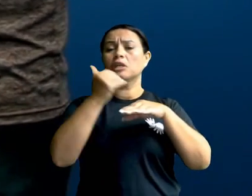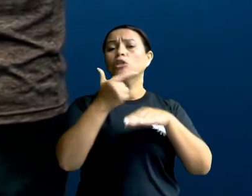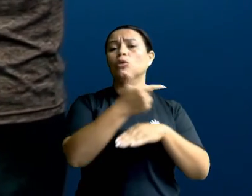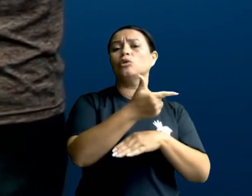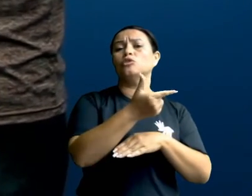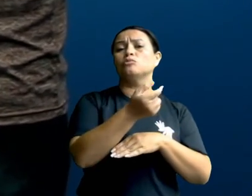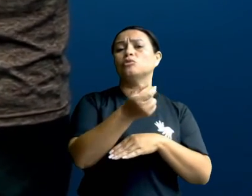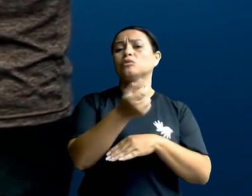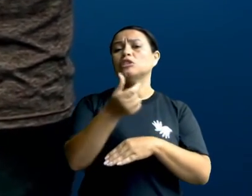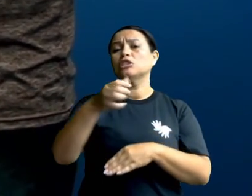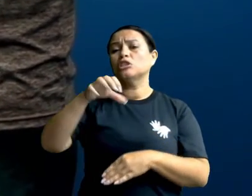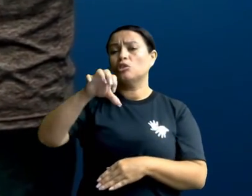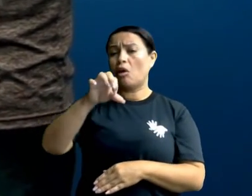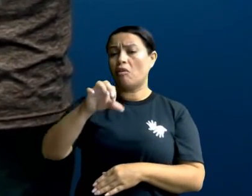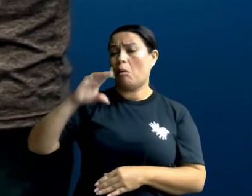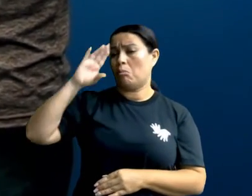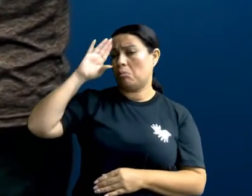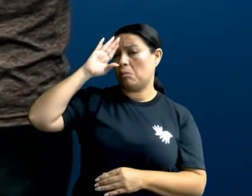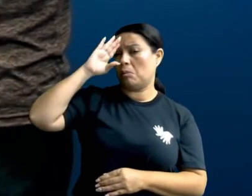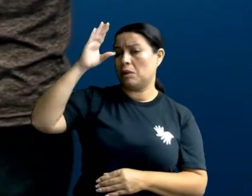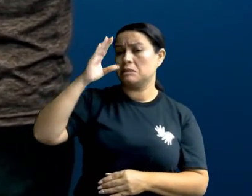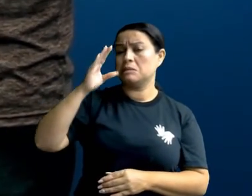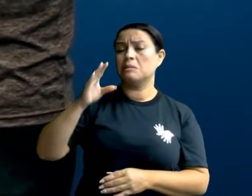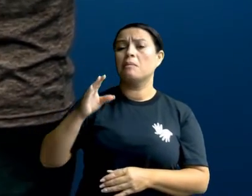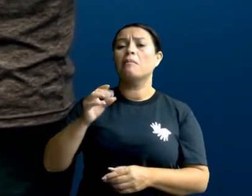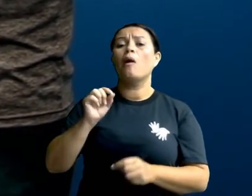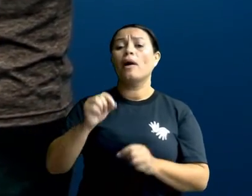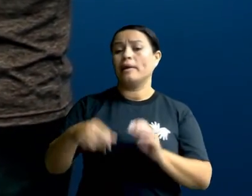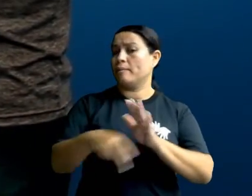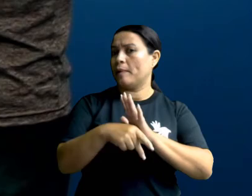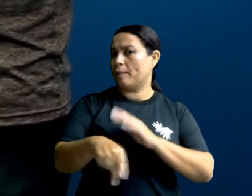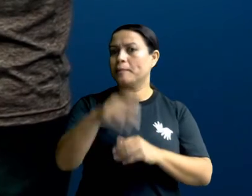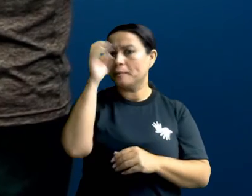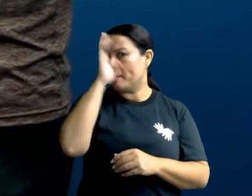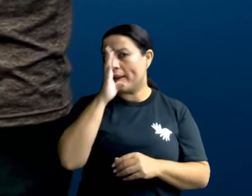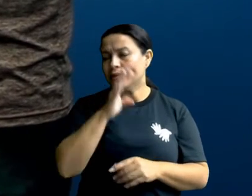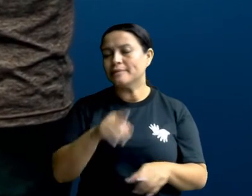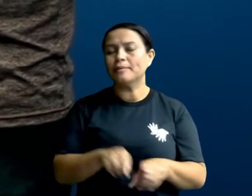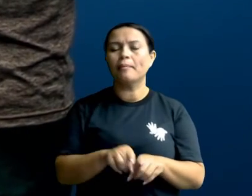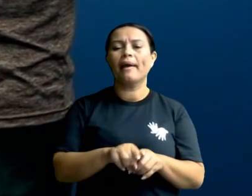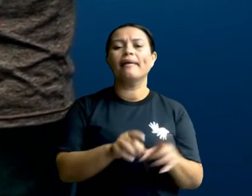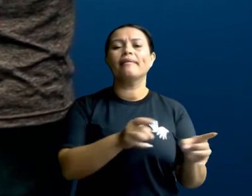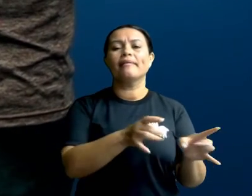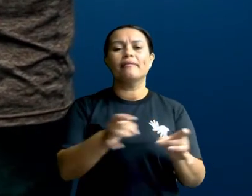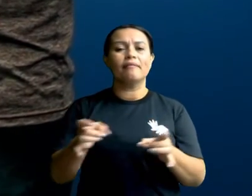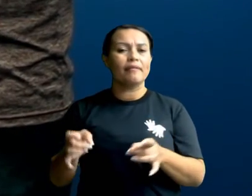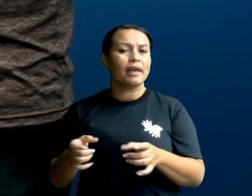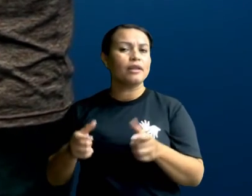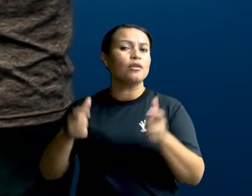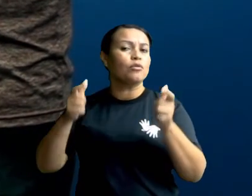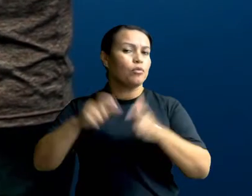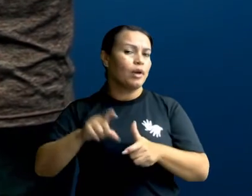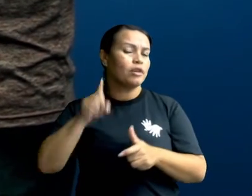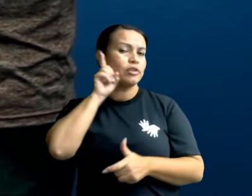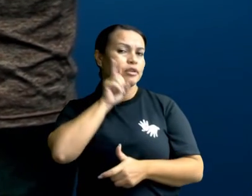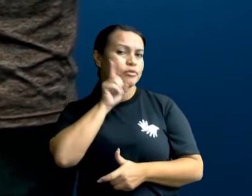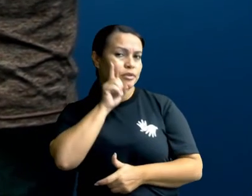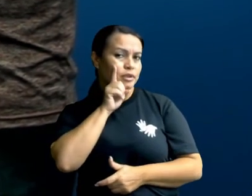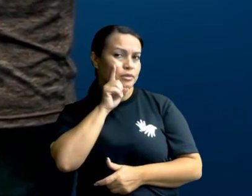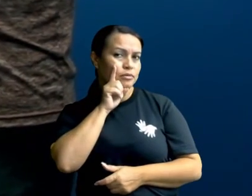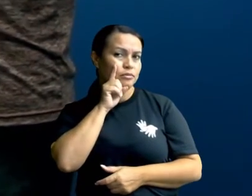vai se tornar o principal parceiro comercial no Brasil, né? No lugar dos Estados